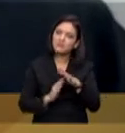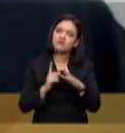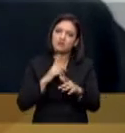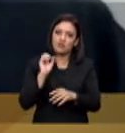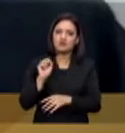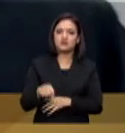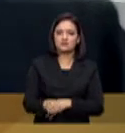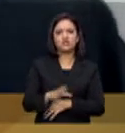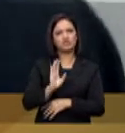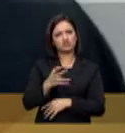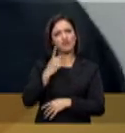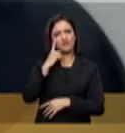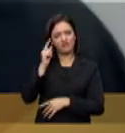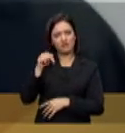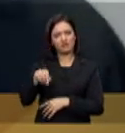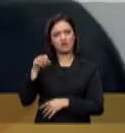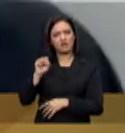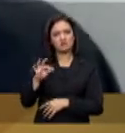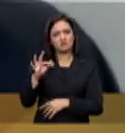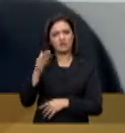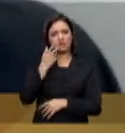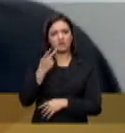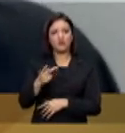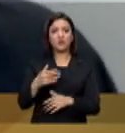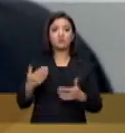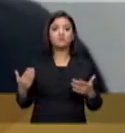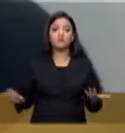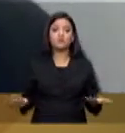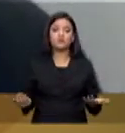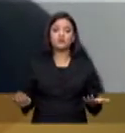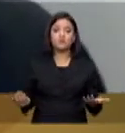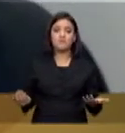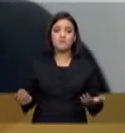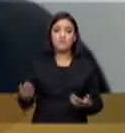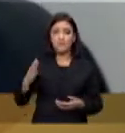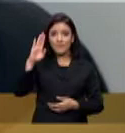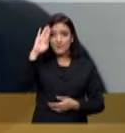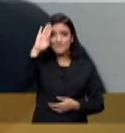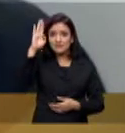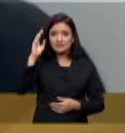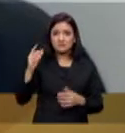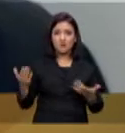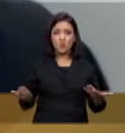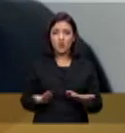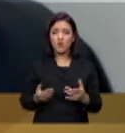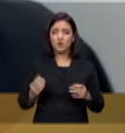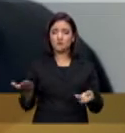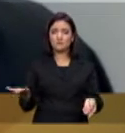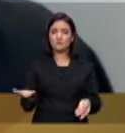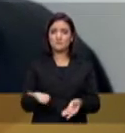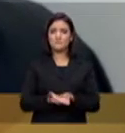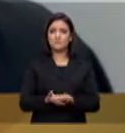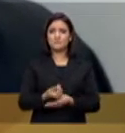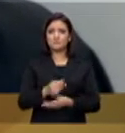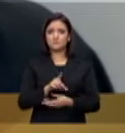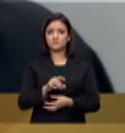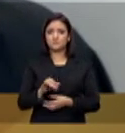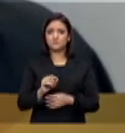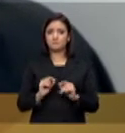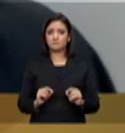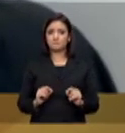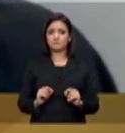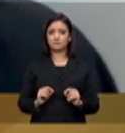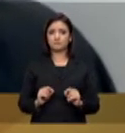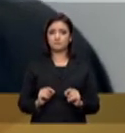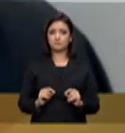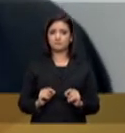da Suprema Corte. E aqui o ponto objetivo desta ação direta é que o